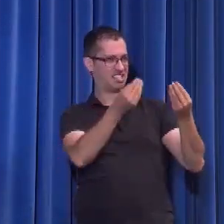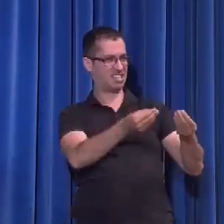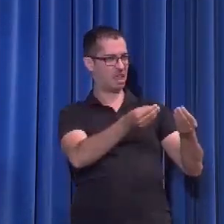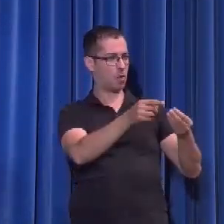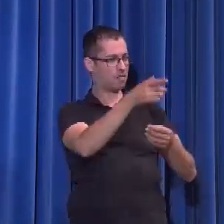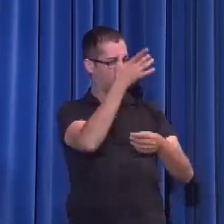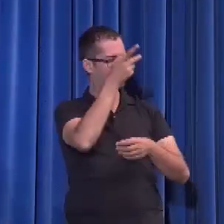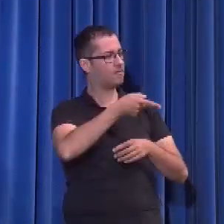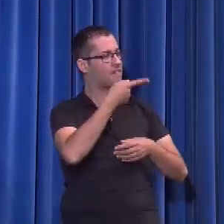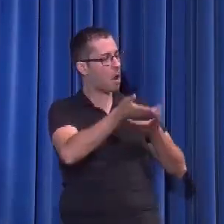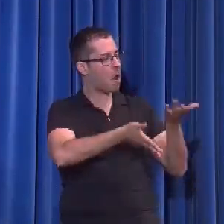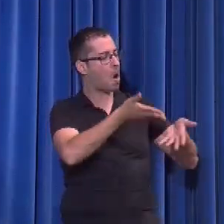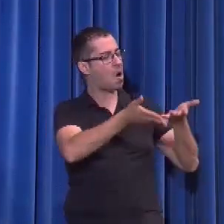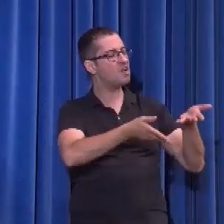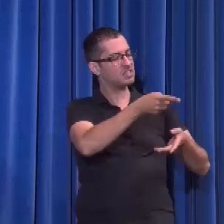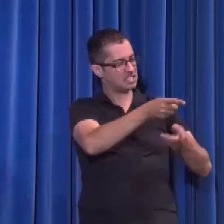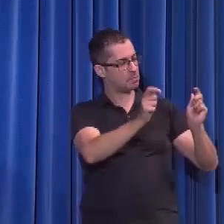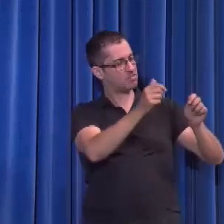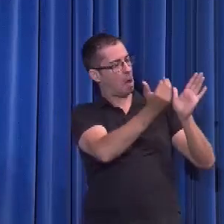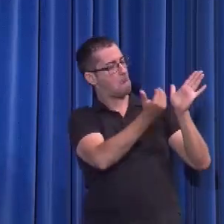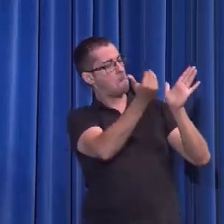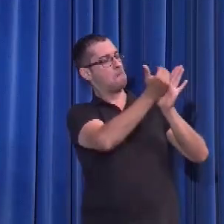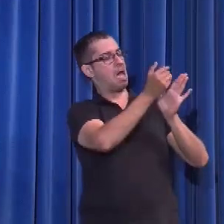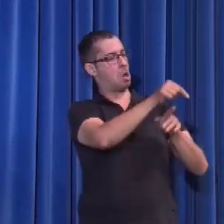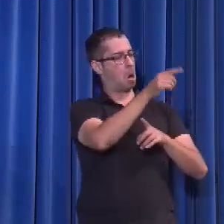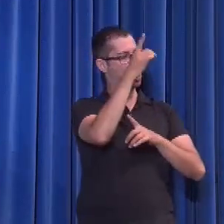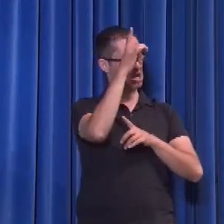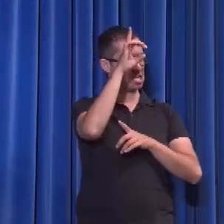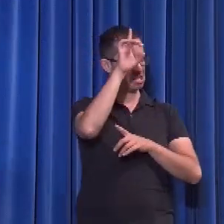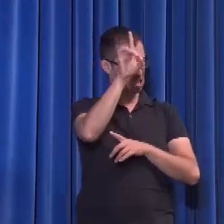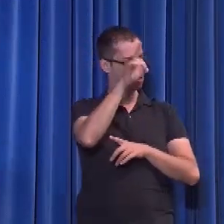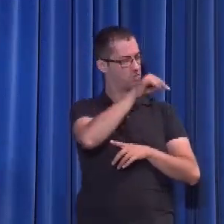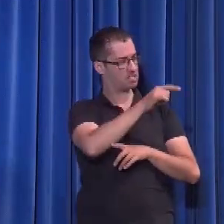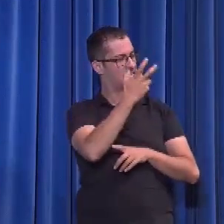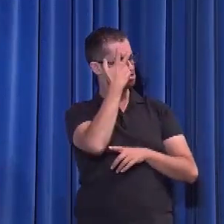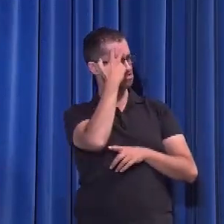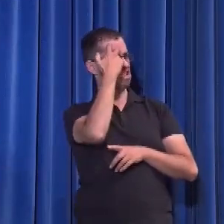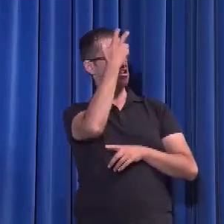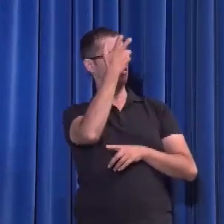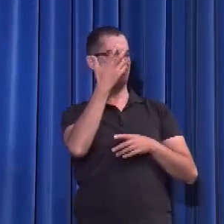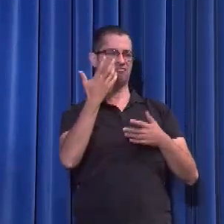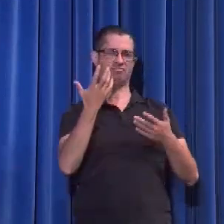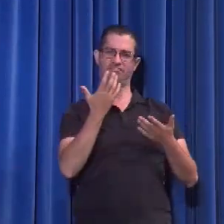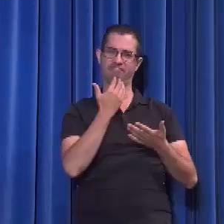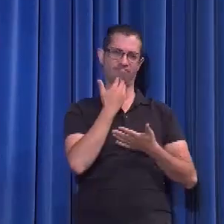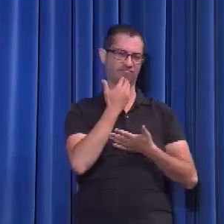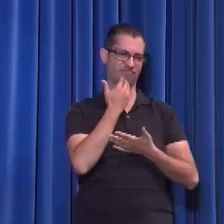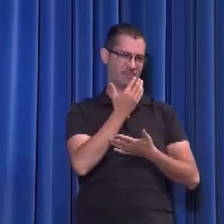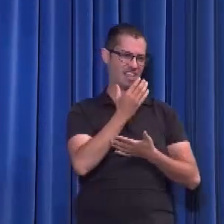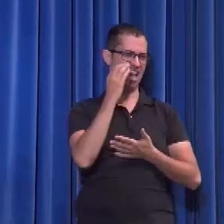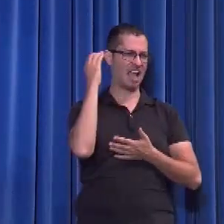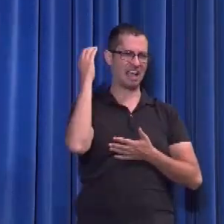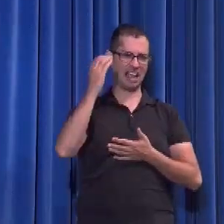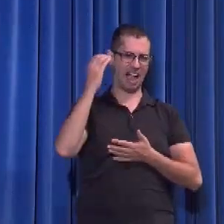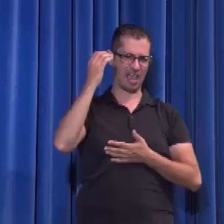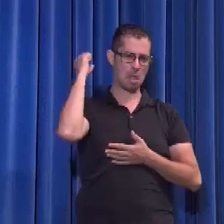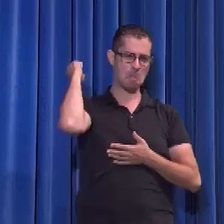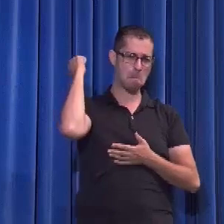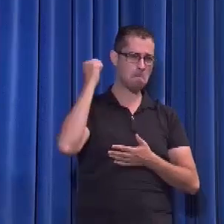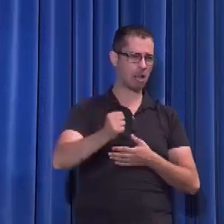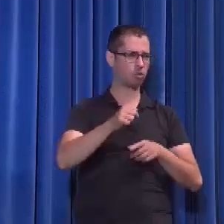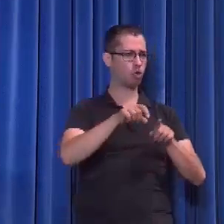logo nós vemos no relato em Gênesis que Caim, ele matou o seu irmão por esse motivo, por querer